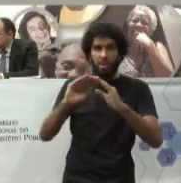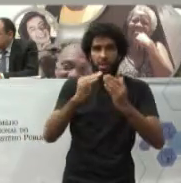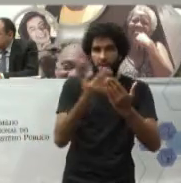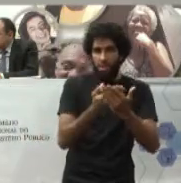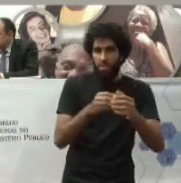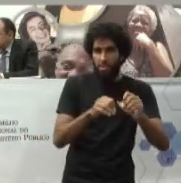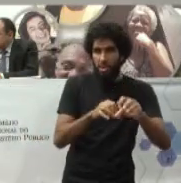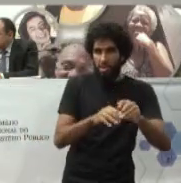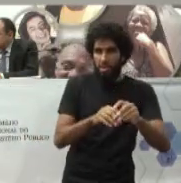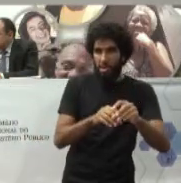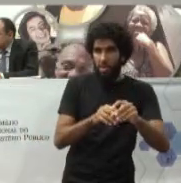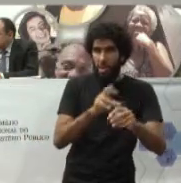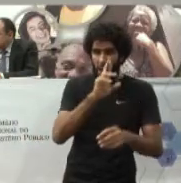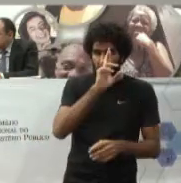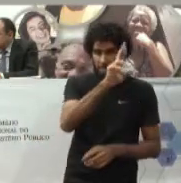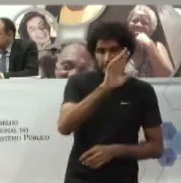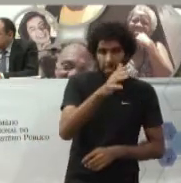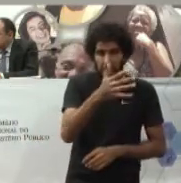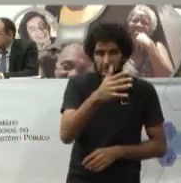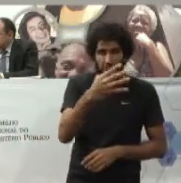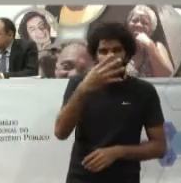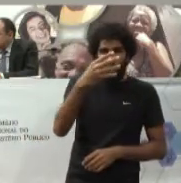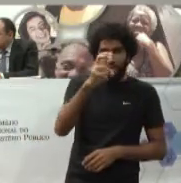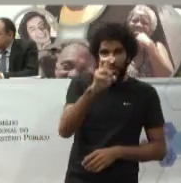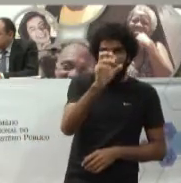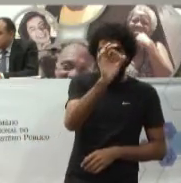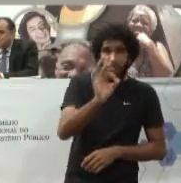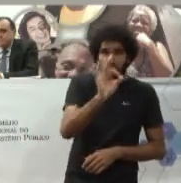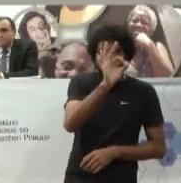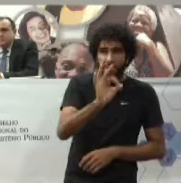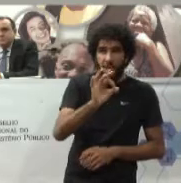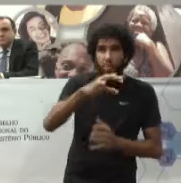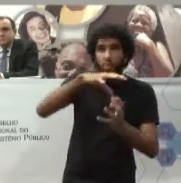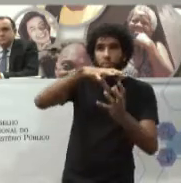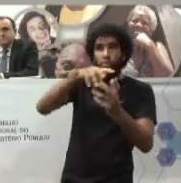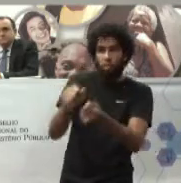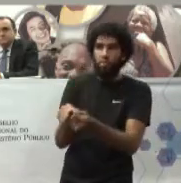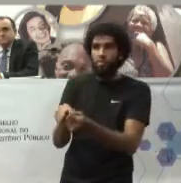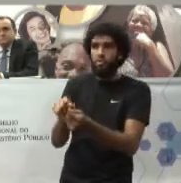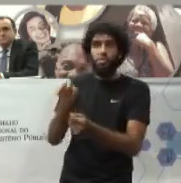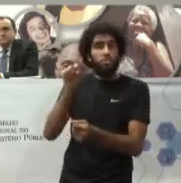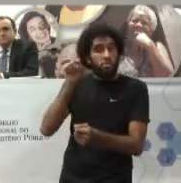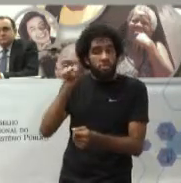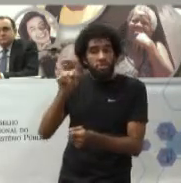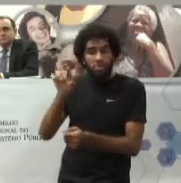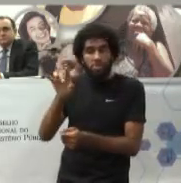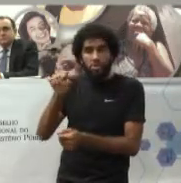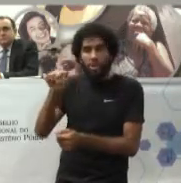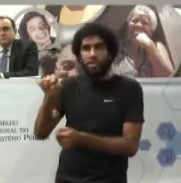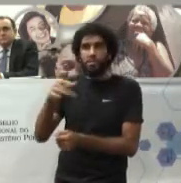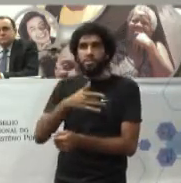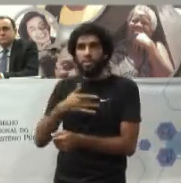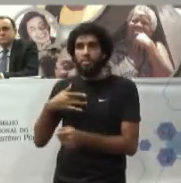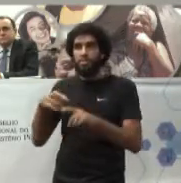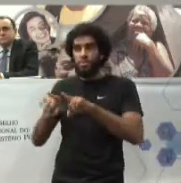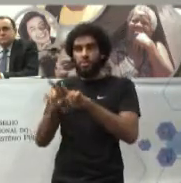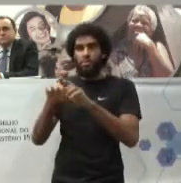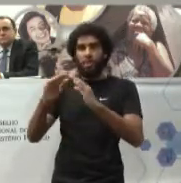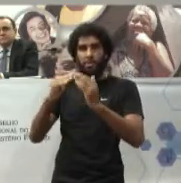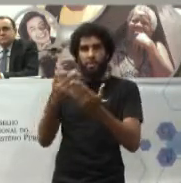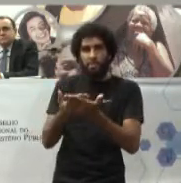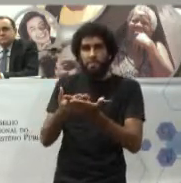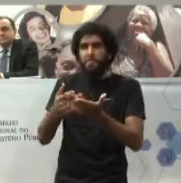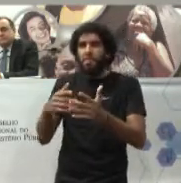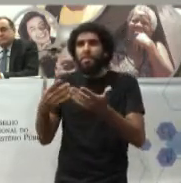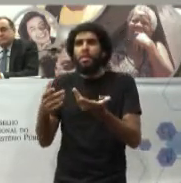do pib mundial esta arte esta atividade econômica portanto os interesses que estão em